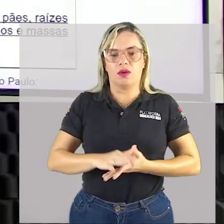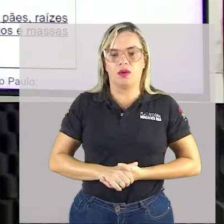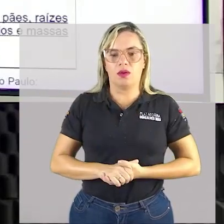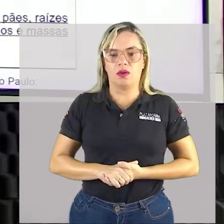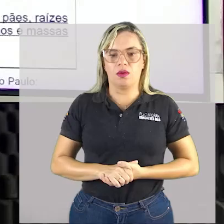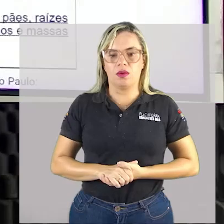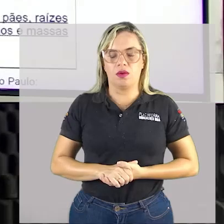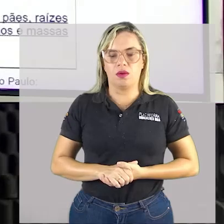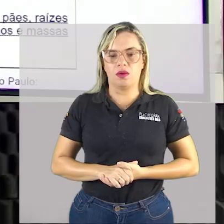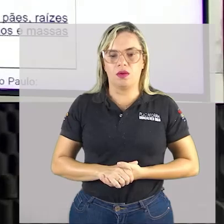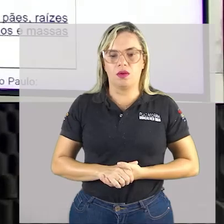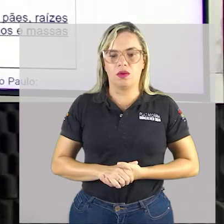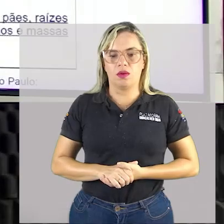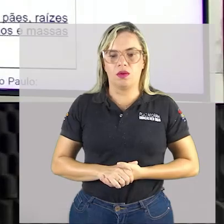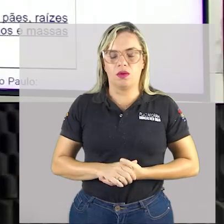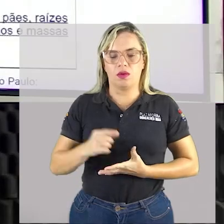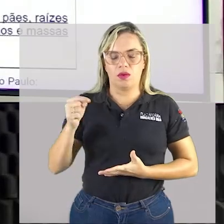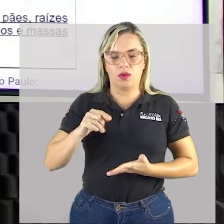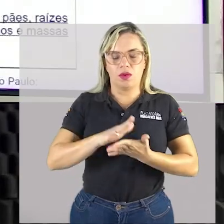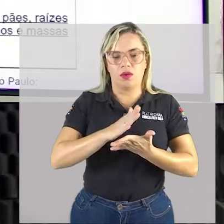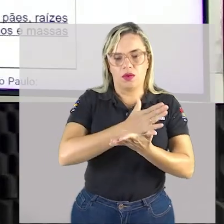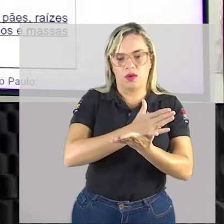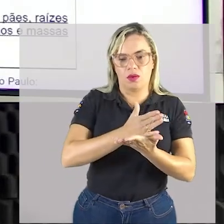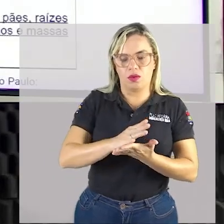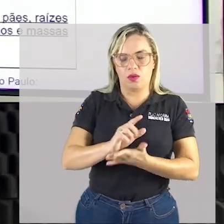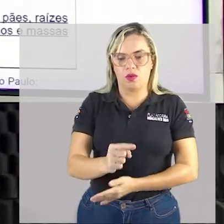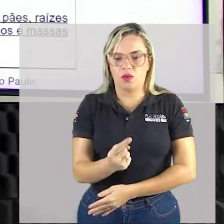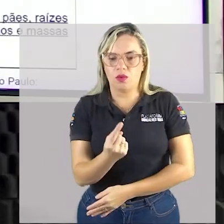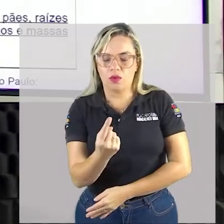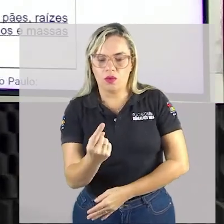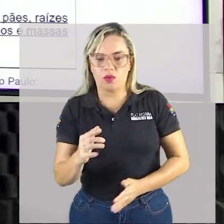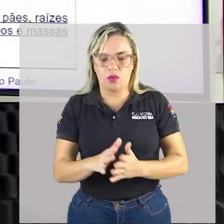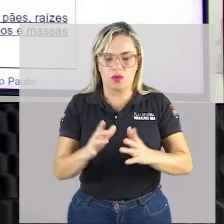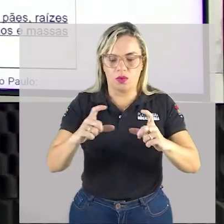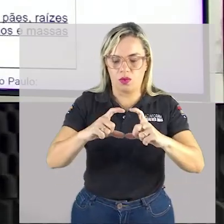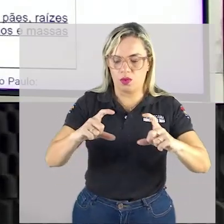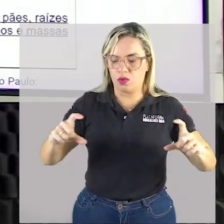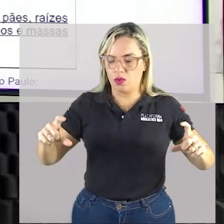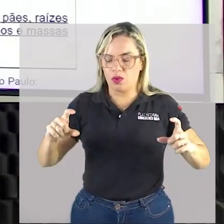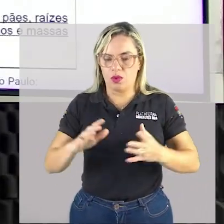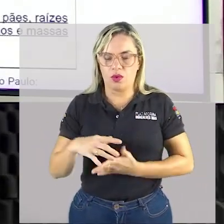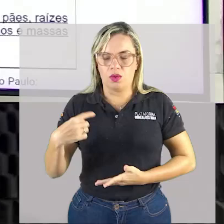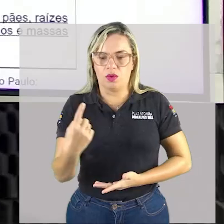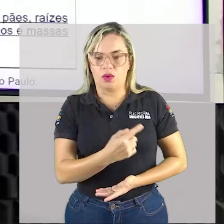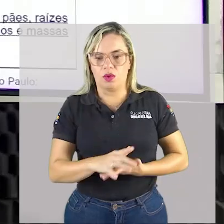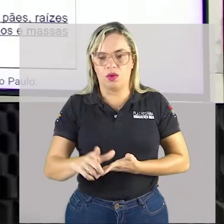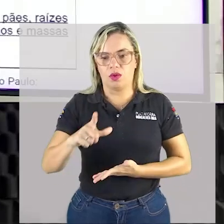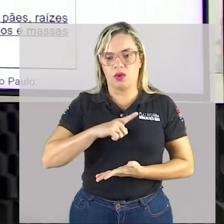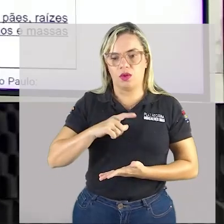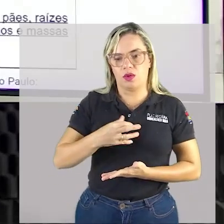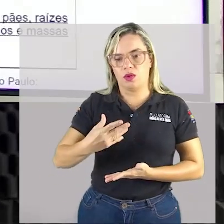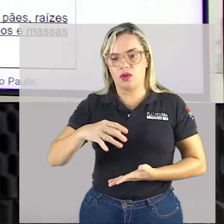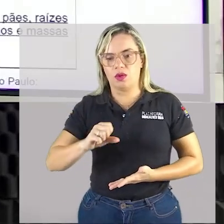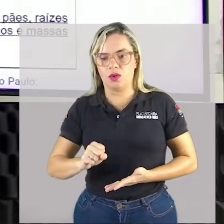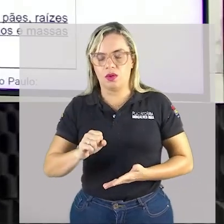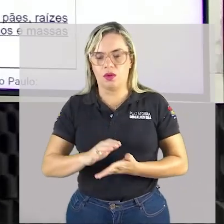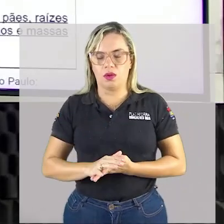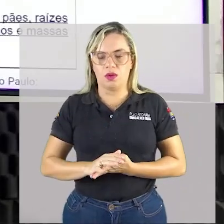vamos pegar aqui no nível 1, né? Vamos começar do começo, né? Nível 1 da pirâmide. Nós temos cereais,